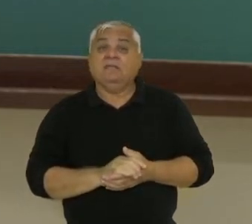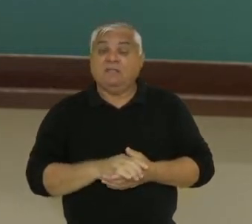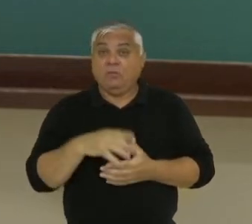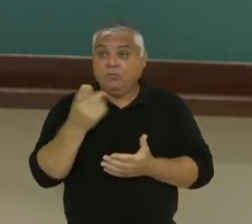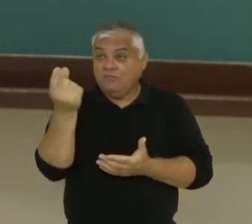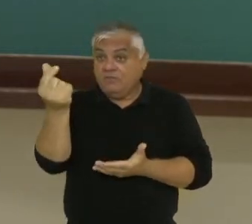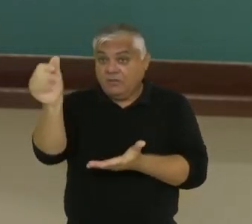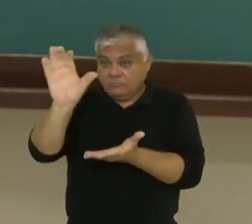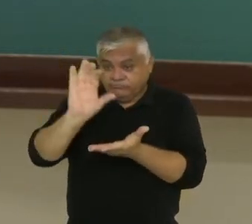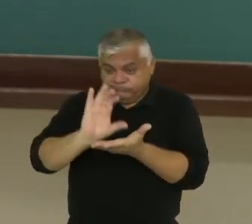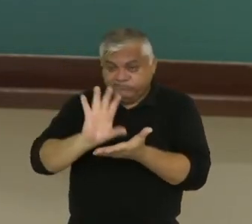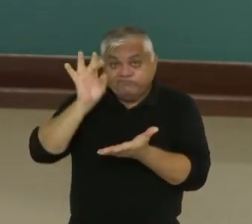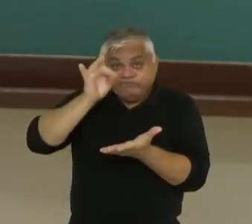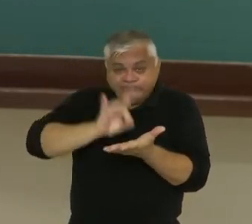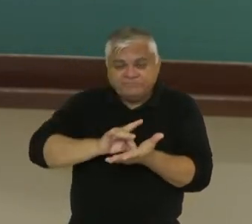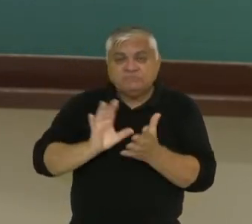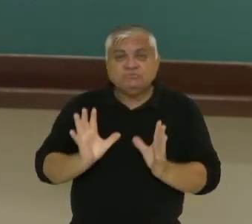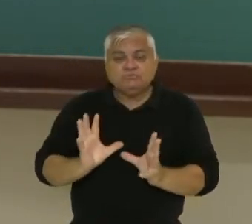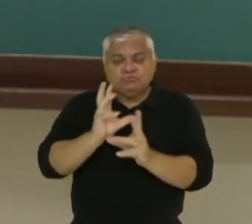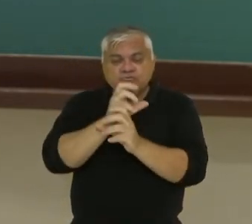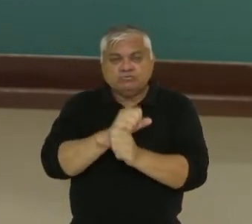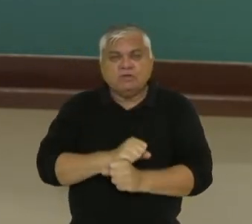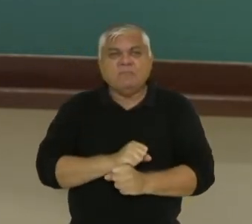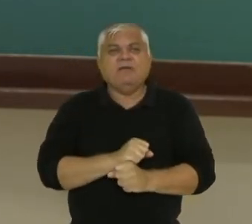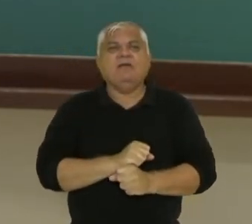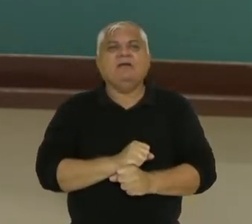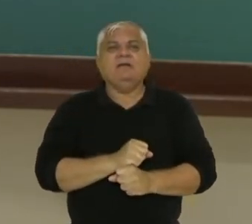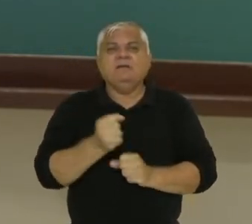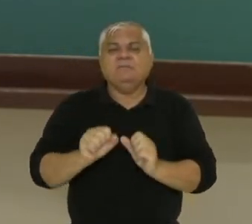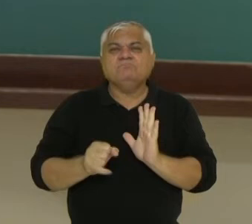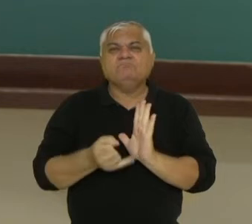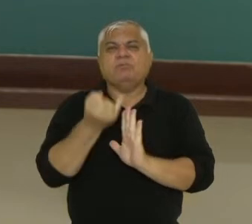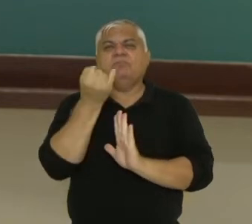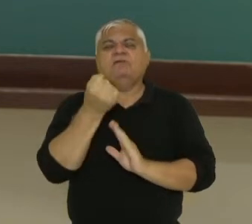líquido, então, somando os R$ 300, foi de R$